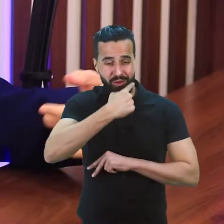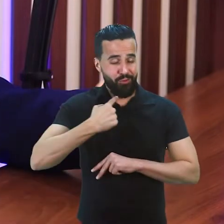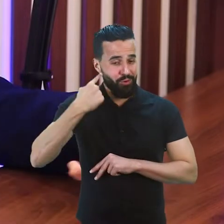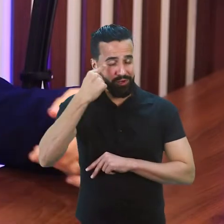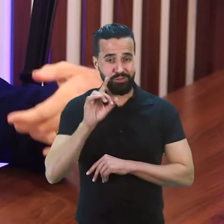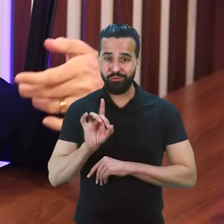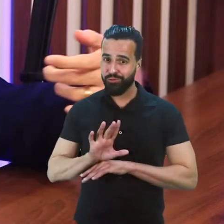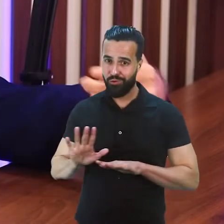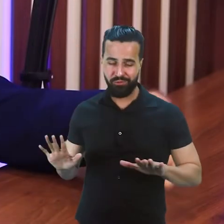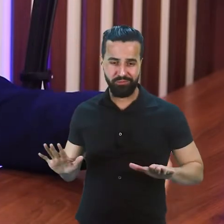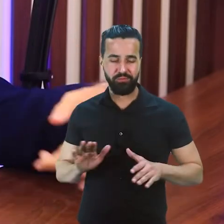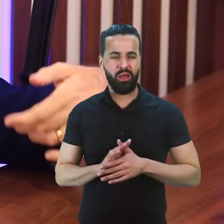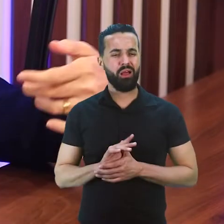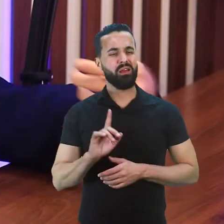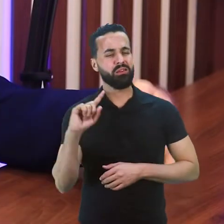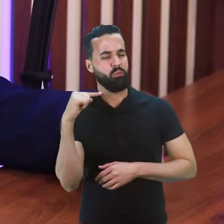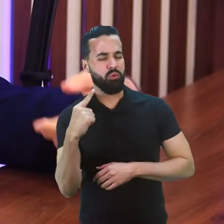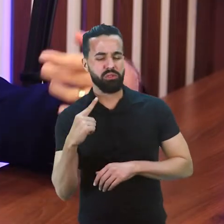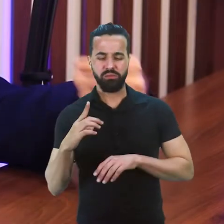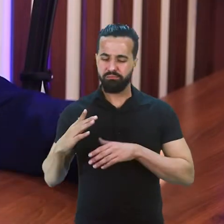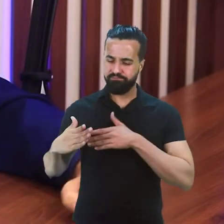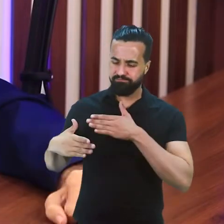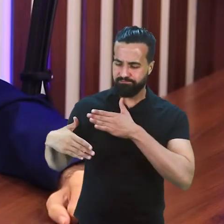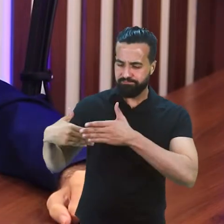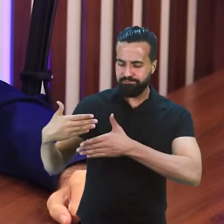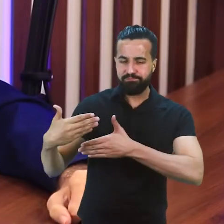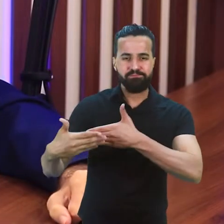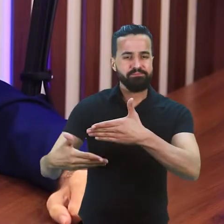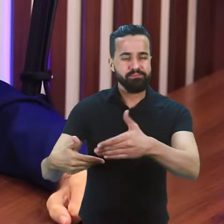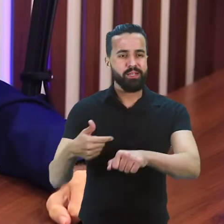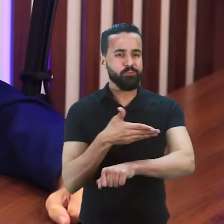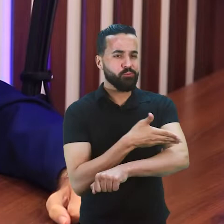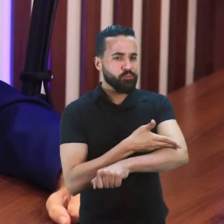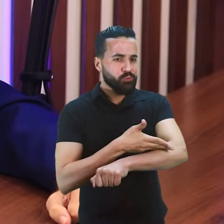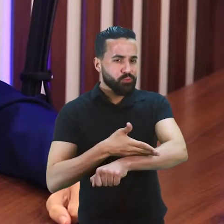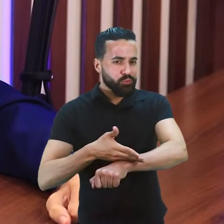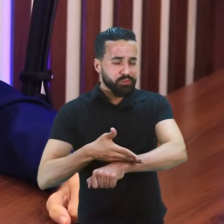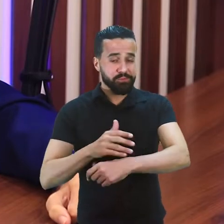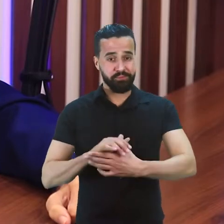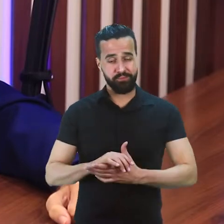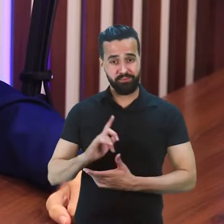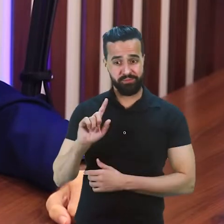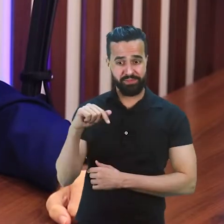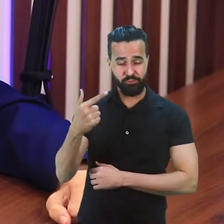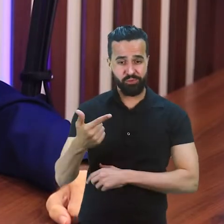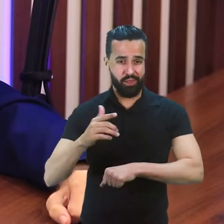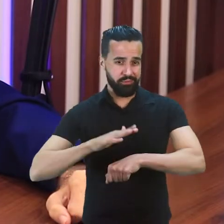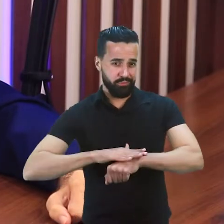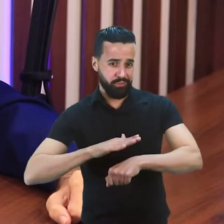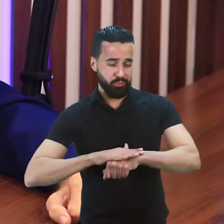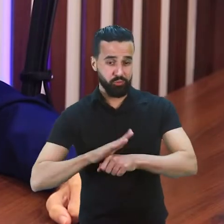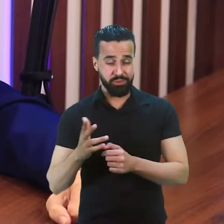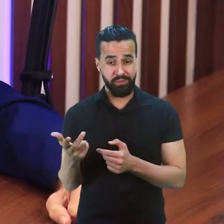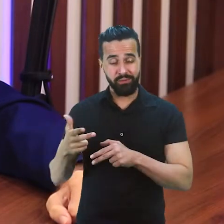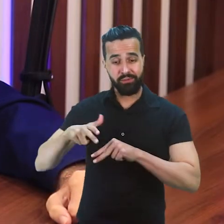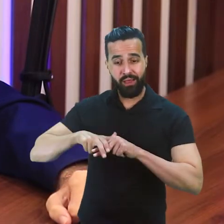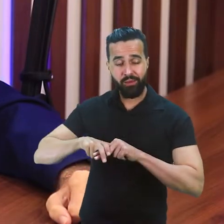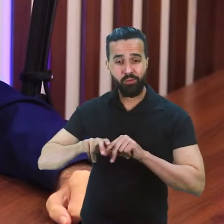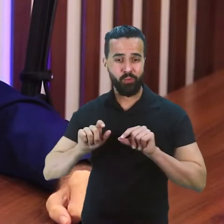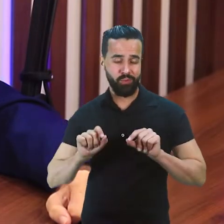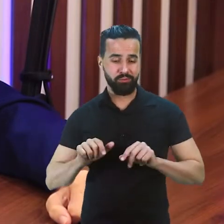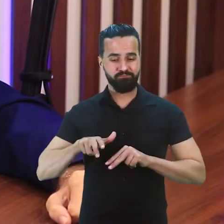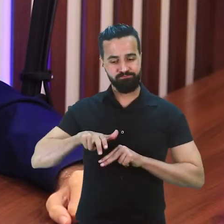aos poucos... Né? Eu fui acostumando e tal. Quando eu consegui ficar mais tempo sentado, né? Aí acho